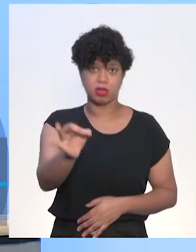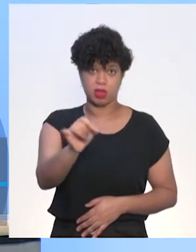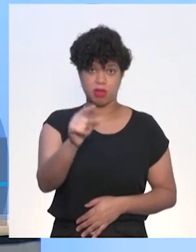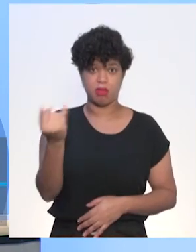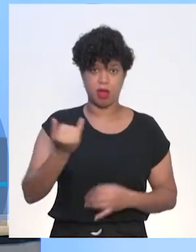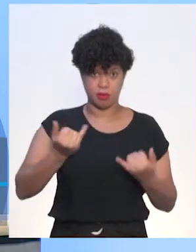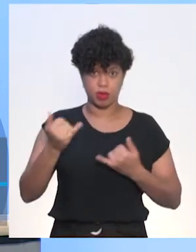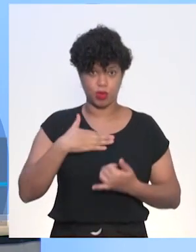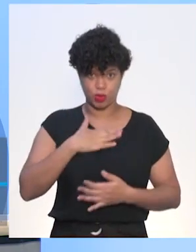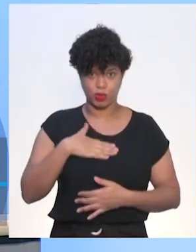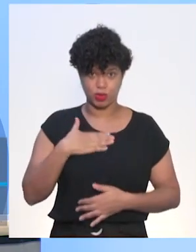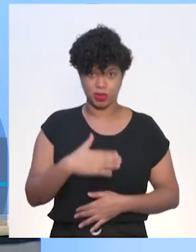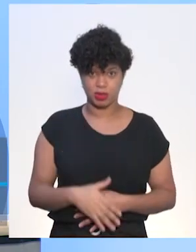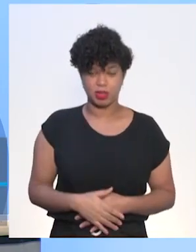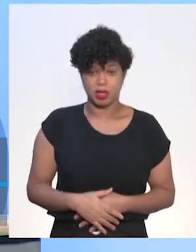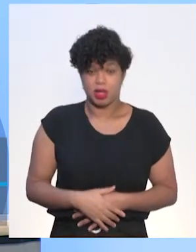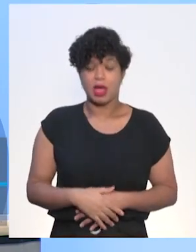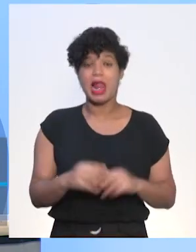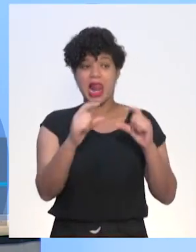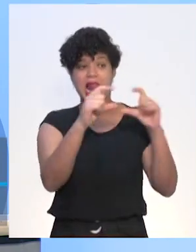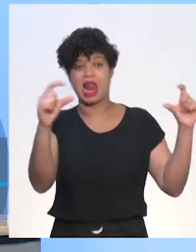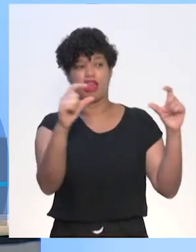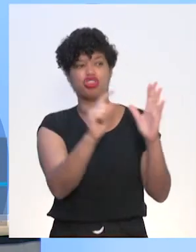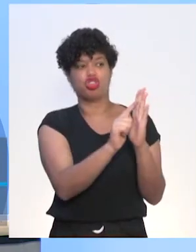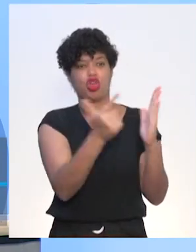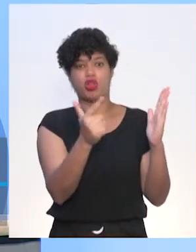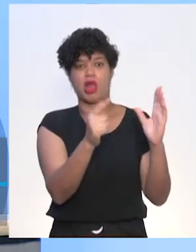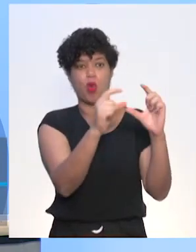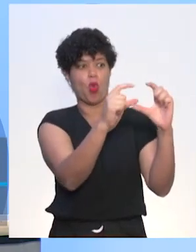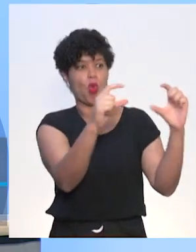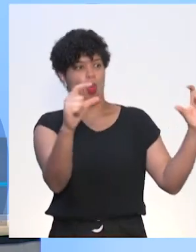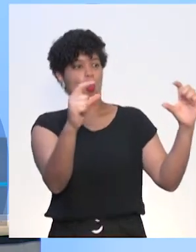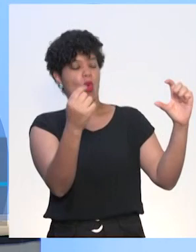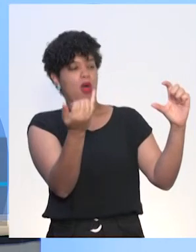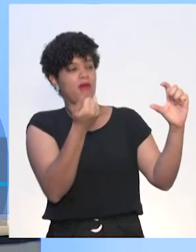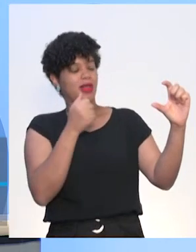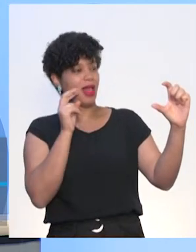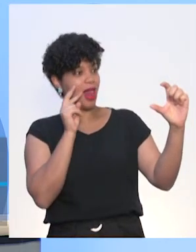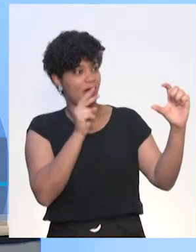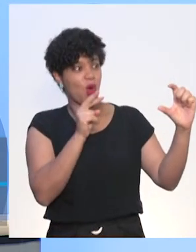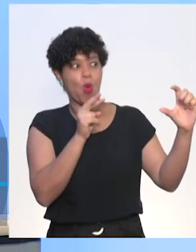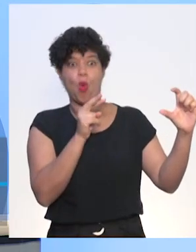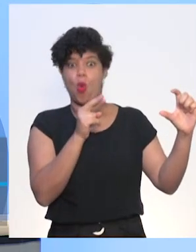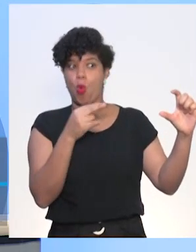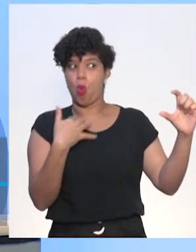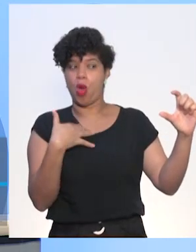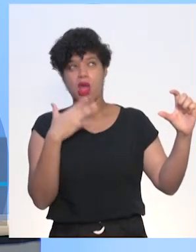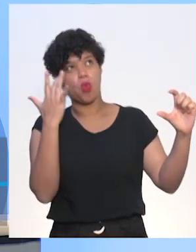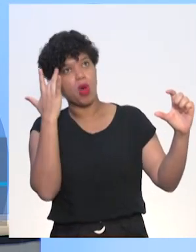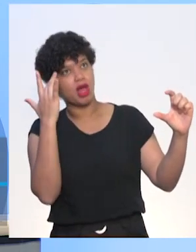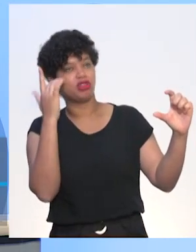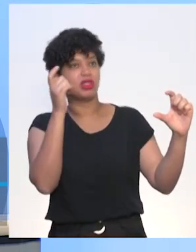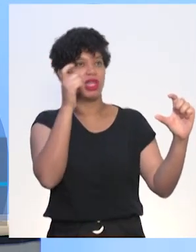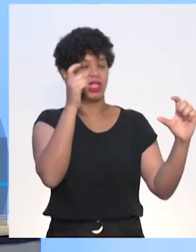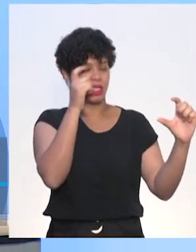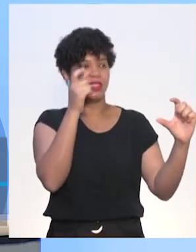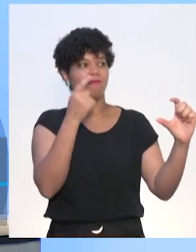mesmo né a manchete né da Notícia ela já vai de alguma e a